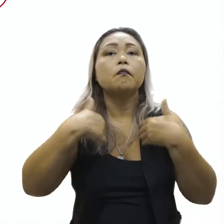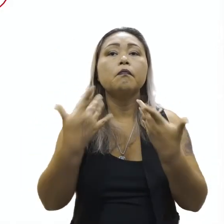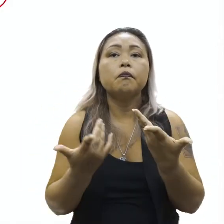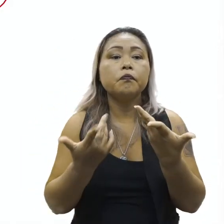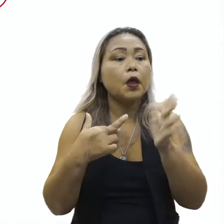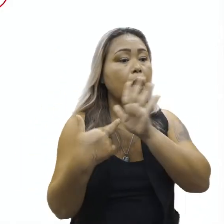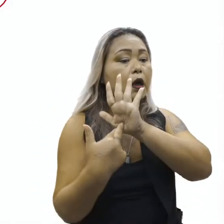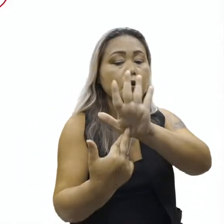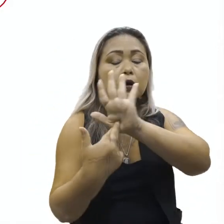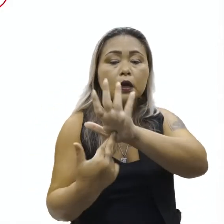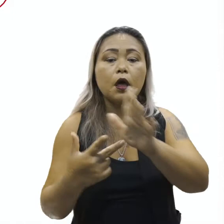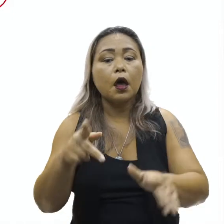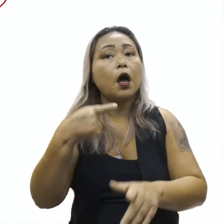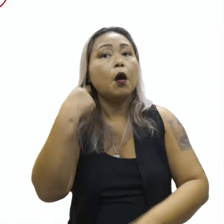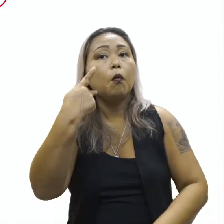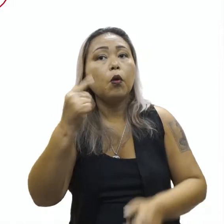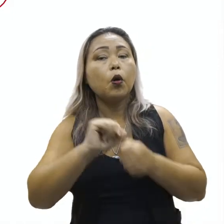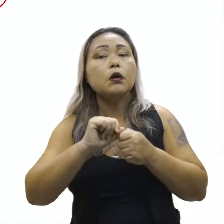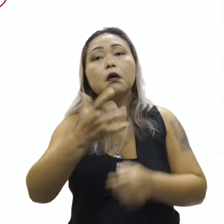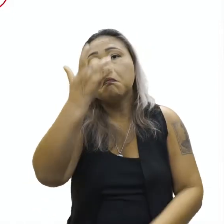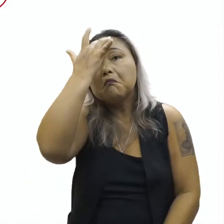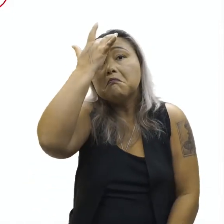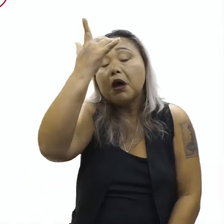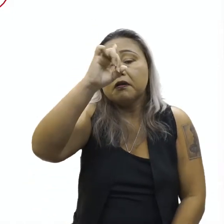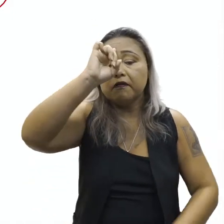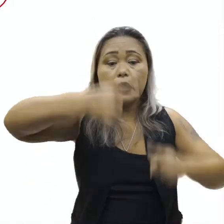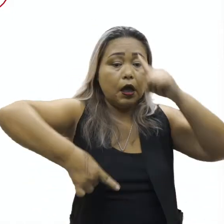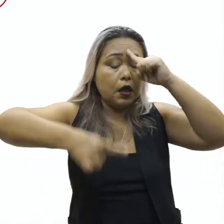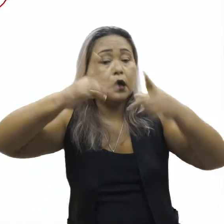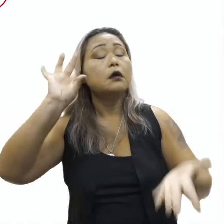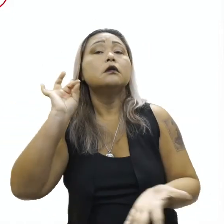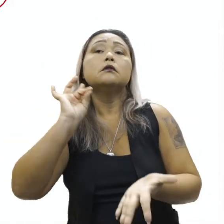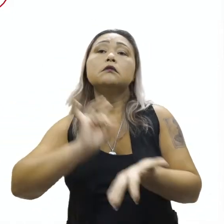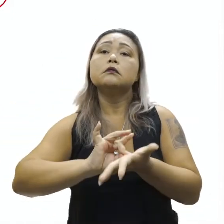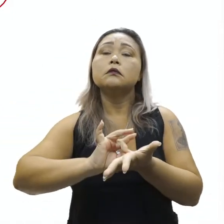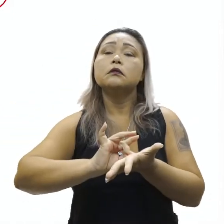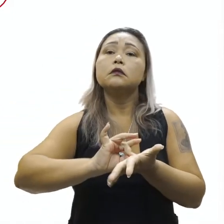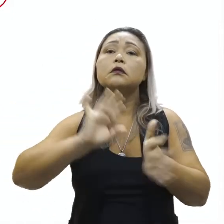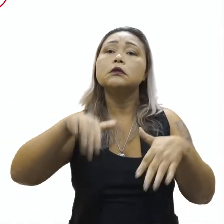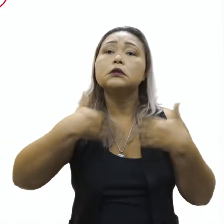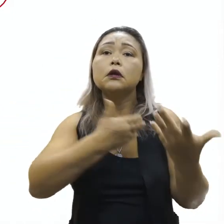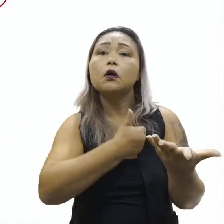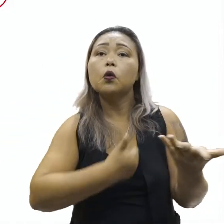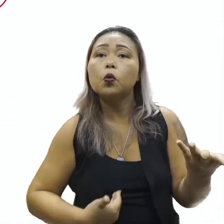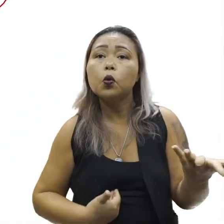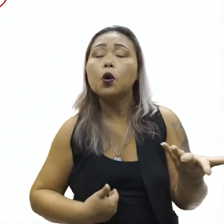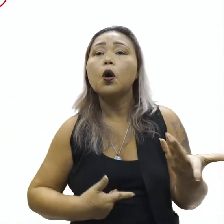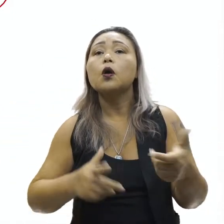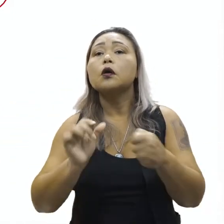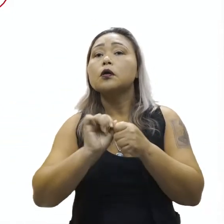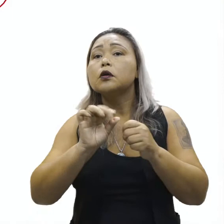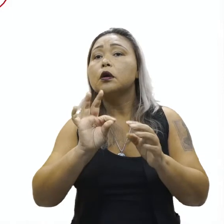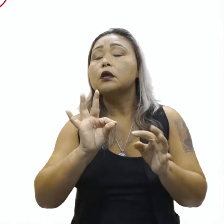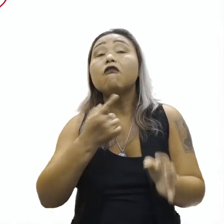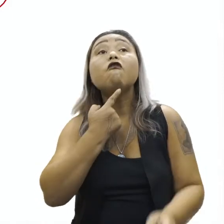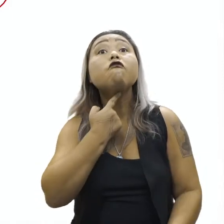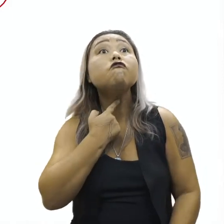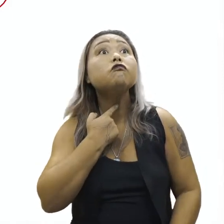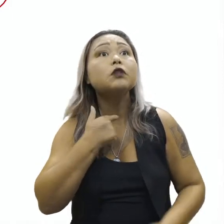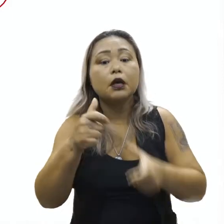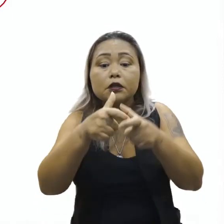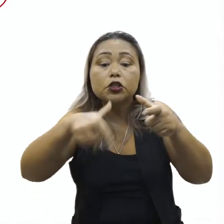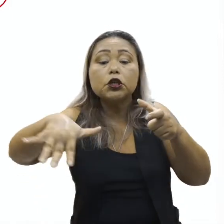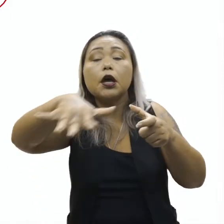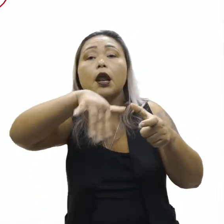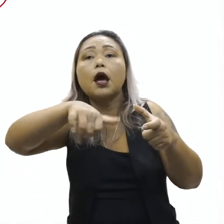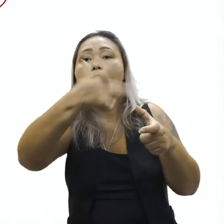política, seria mais fácil governar porque realmente seria um governo da vontade geral das pessoas. E essa vontade